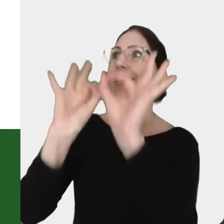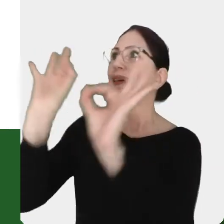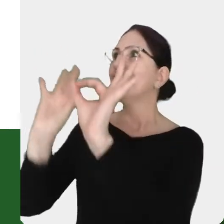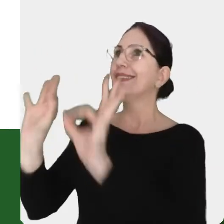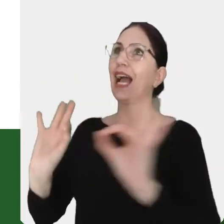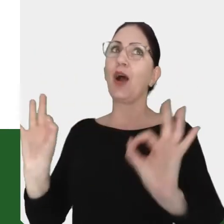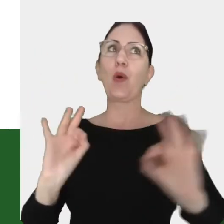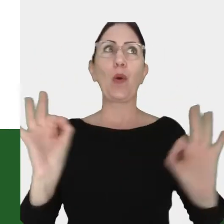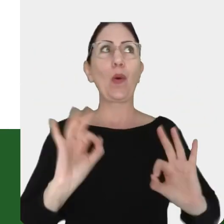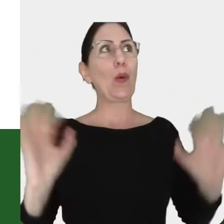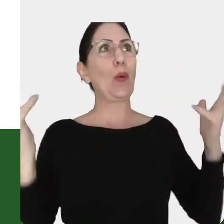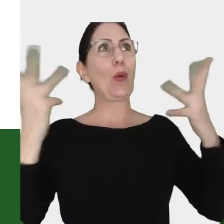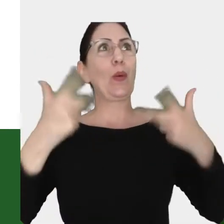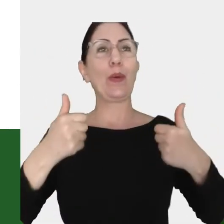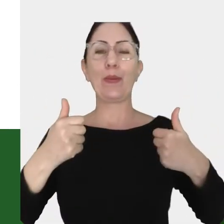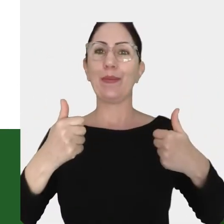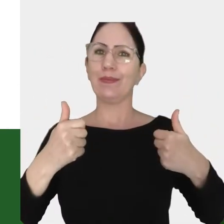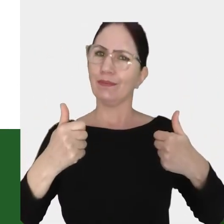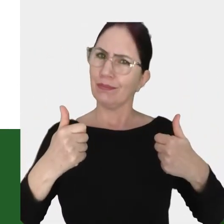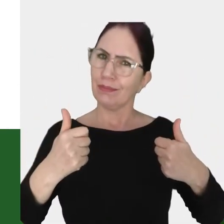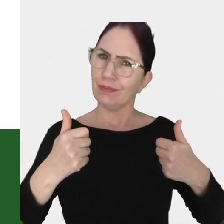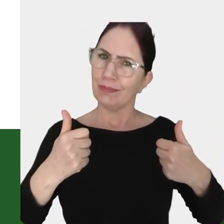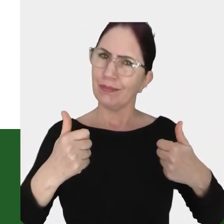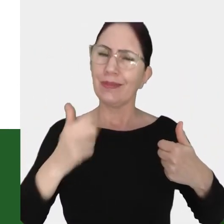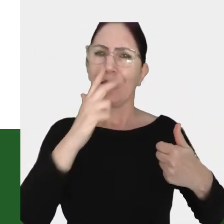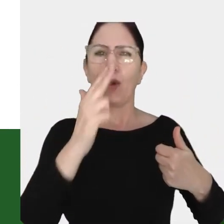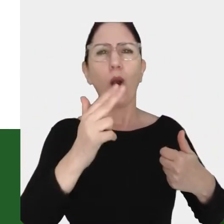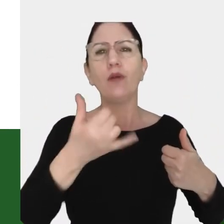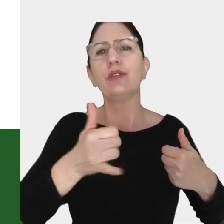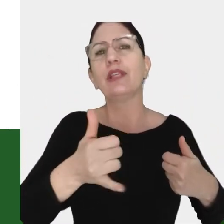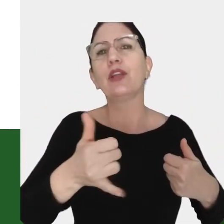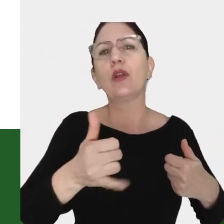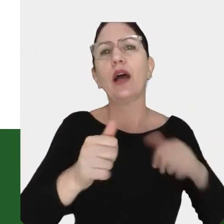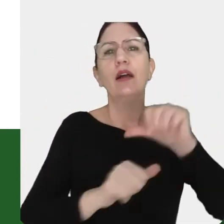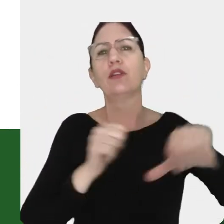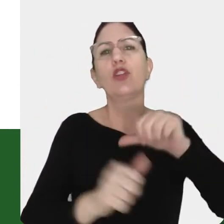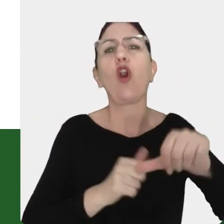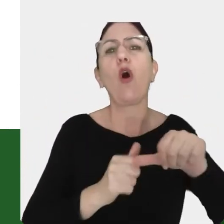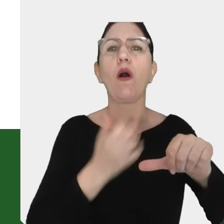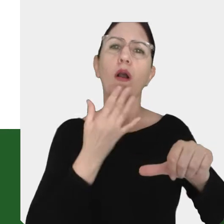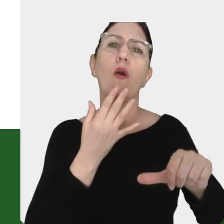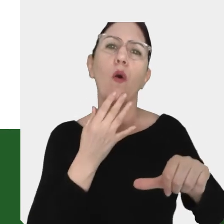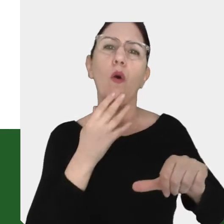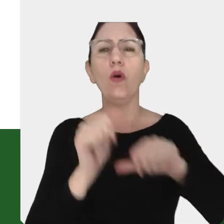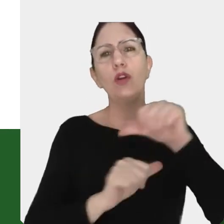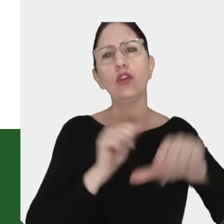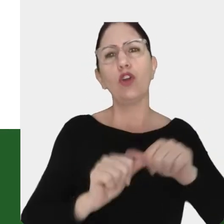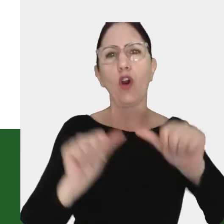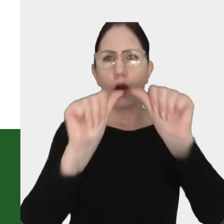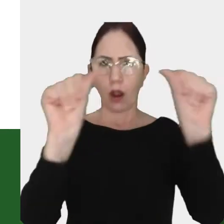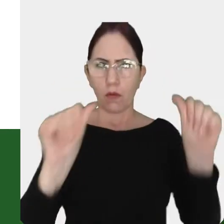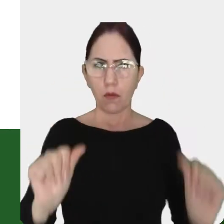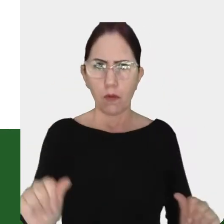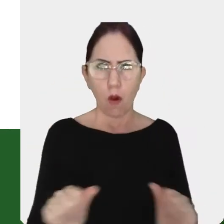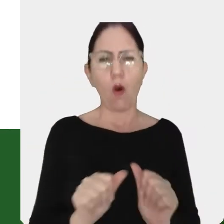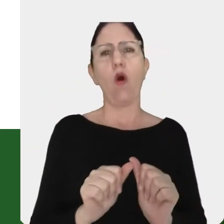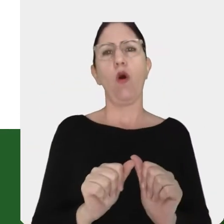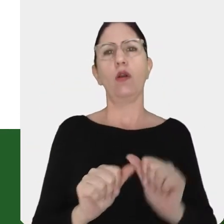mais atualizada, é como se o papel do design fosse isso, né? Mudar a cor dos